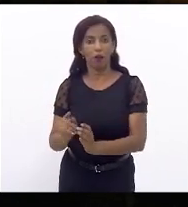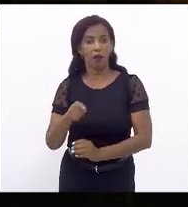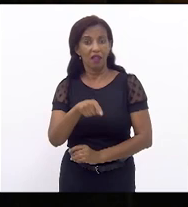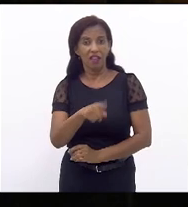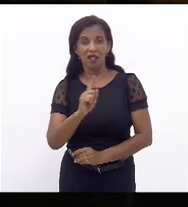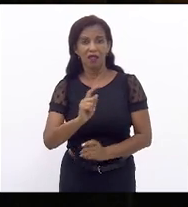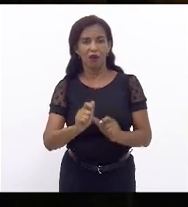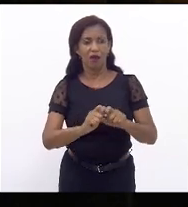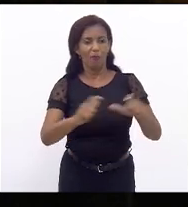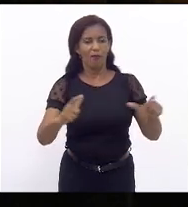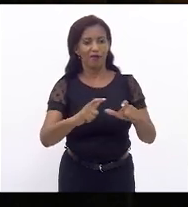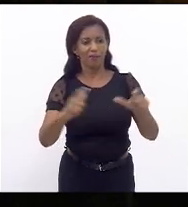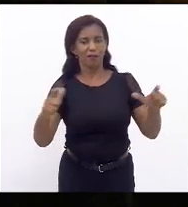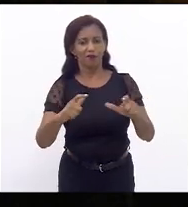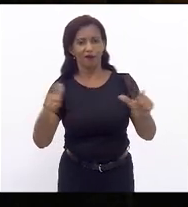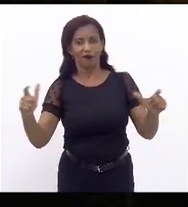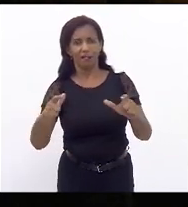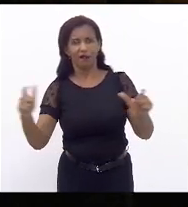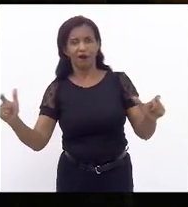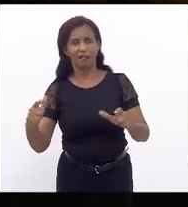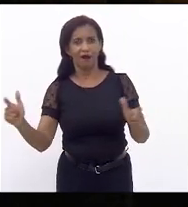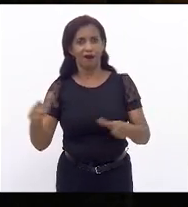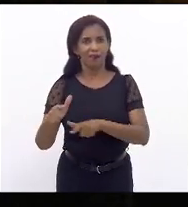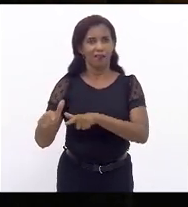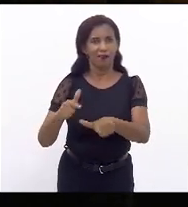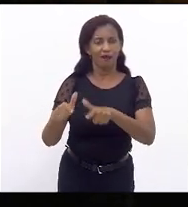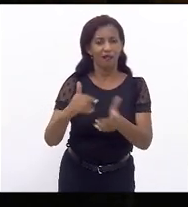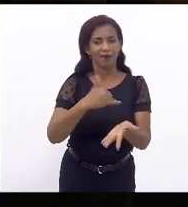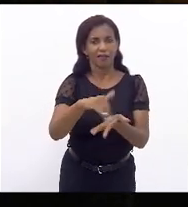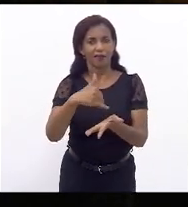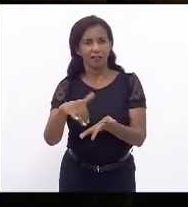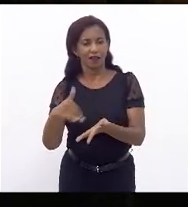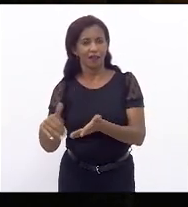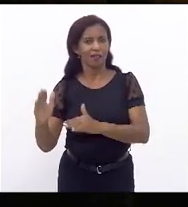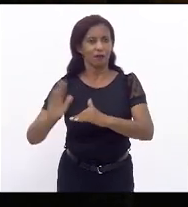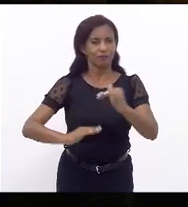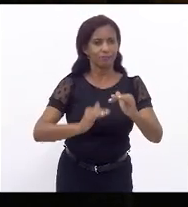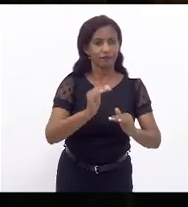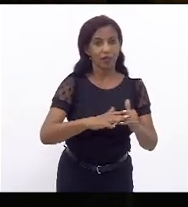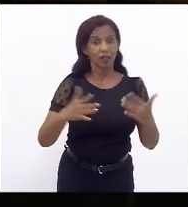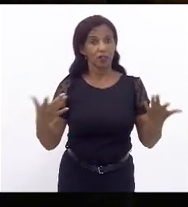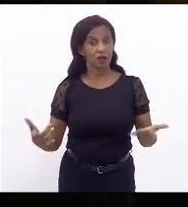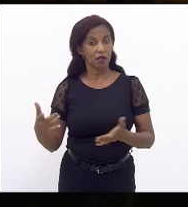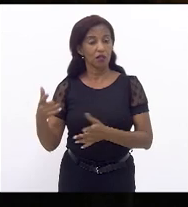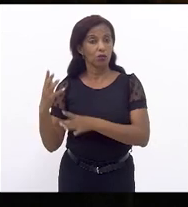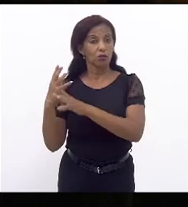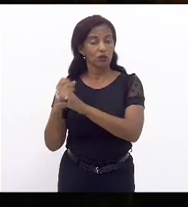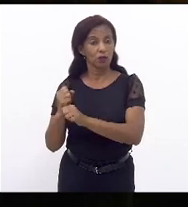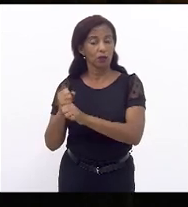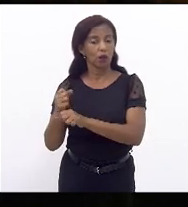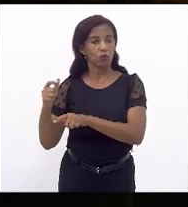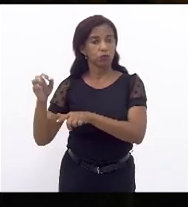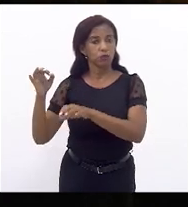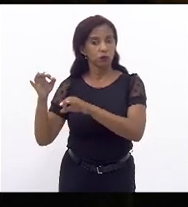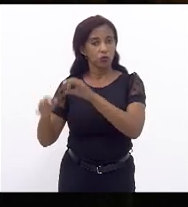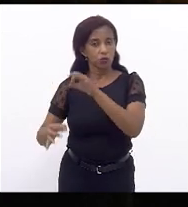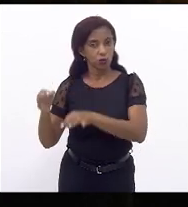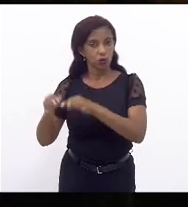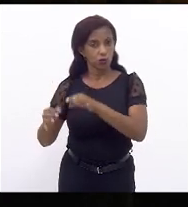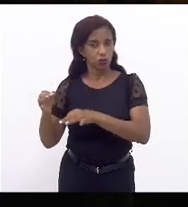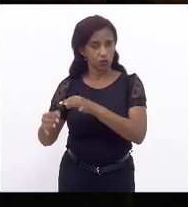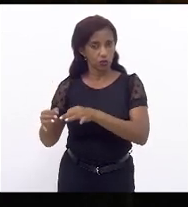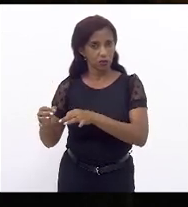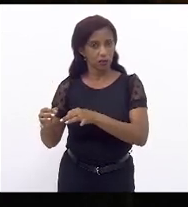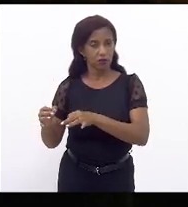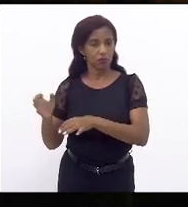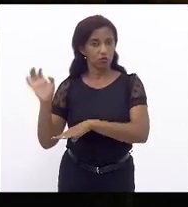quantidade de secretarias, aumenta a quantidade de cargos, tanto que o Tribunal de Contas do Estado sinalizou um aumento